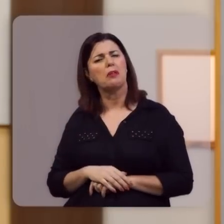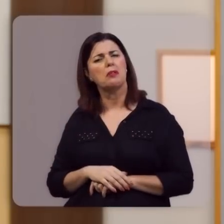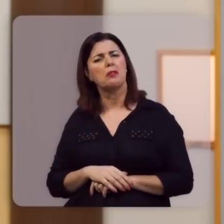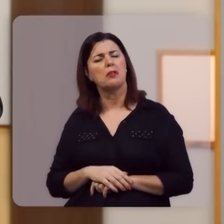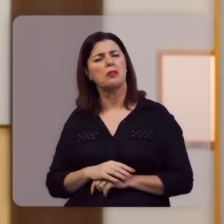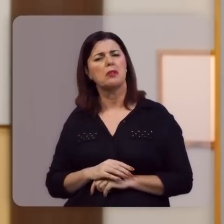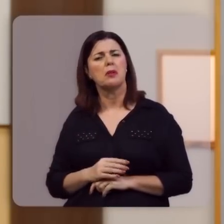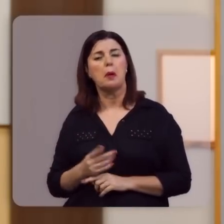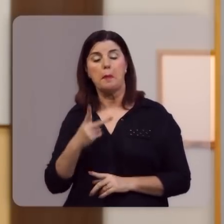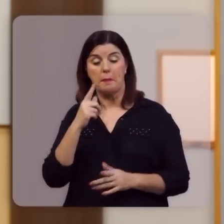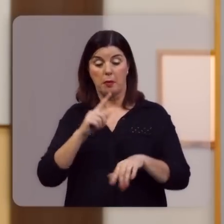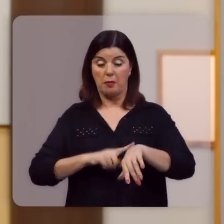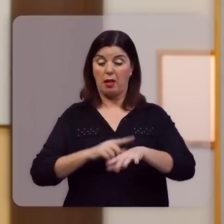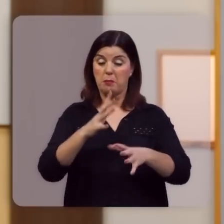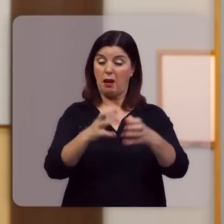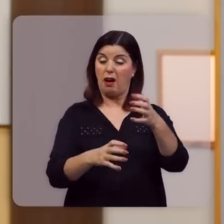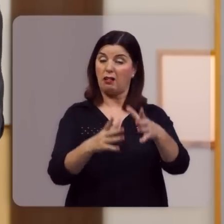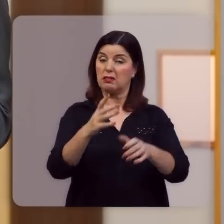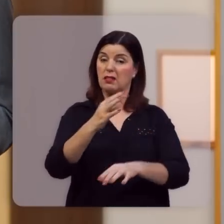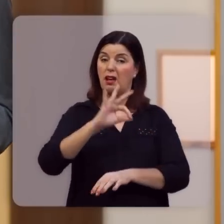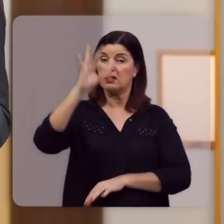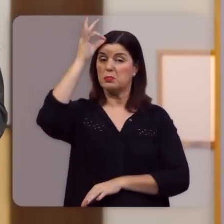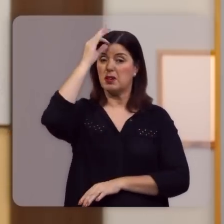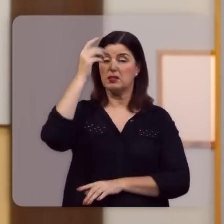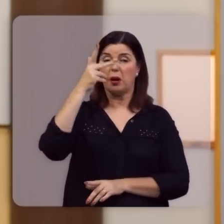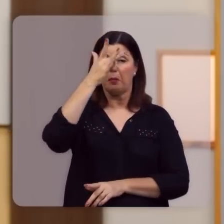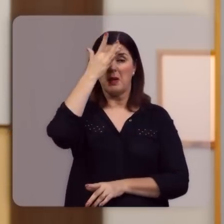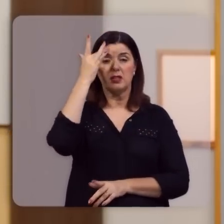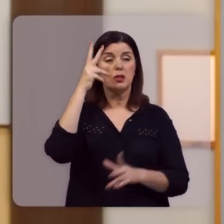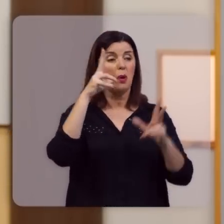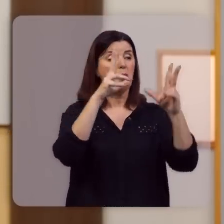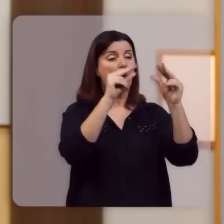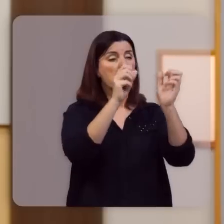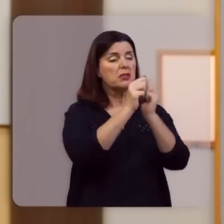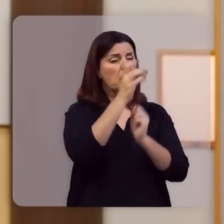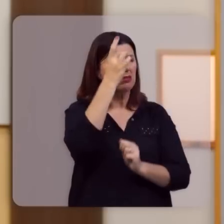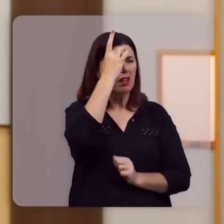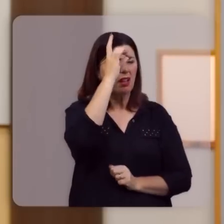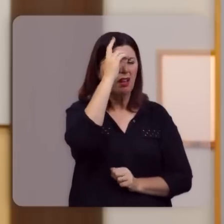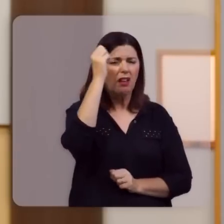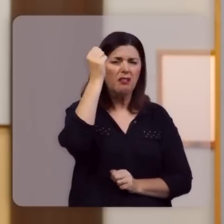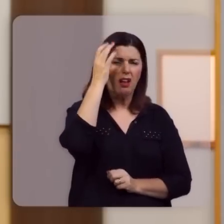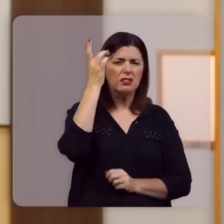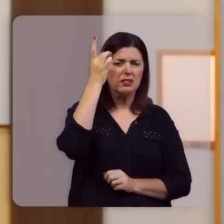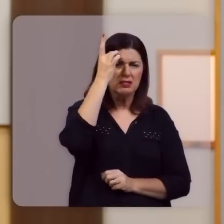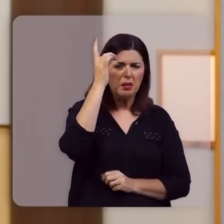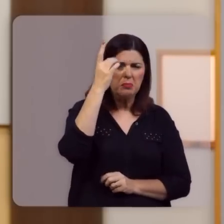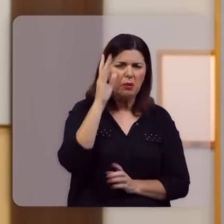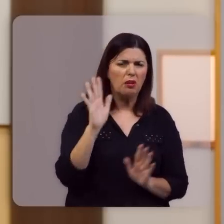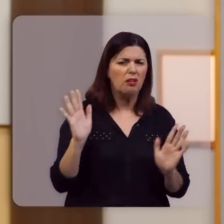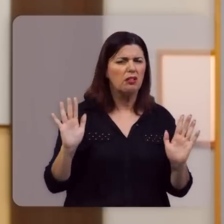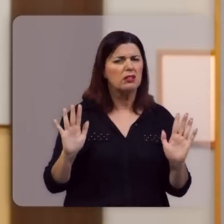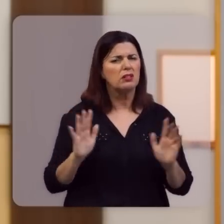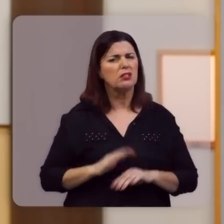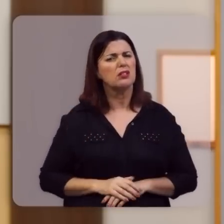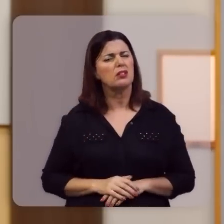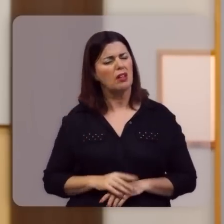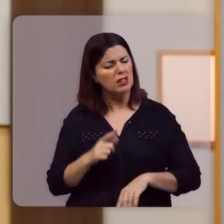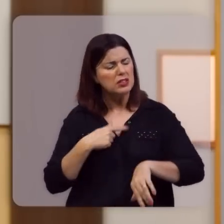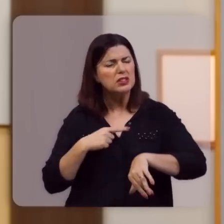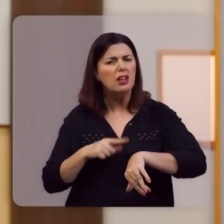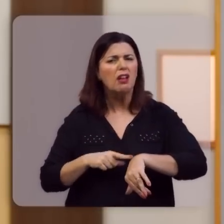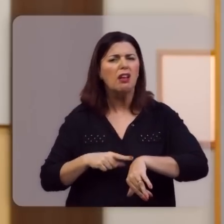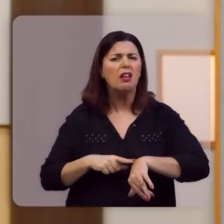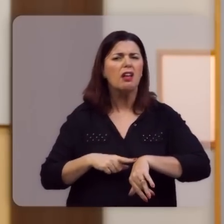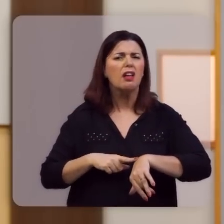Movimento de batalha espiritual, pessoas conversando com os demônios, pessoas recebendo revelações de demônios. E desta